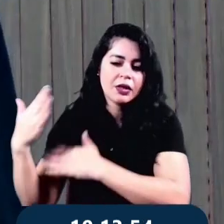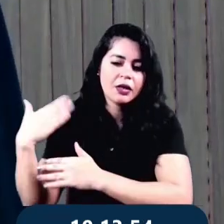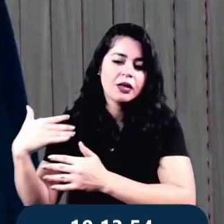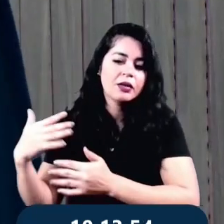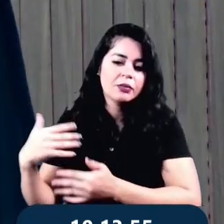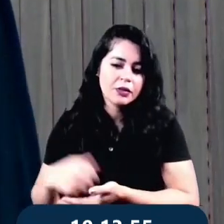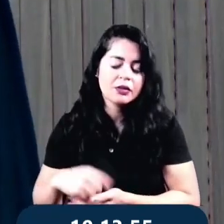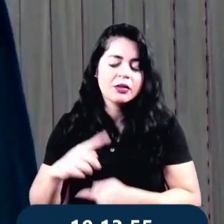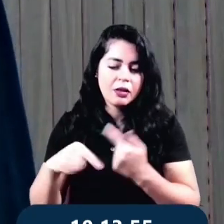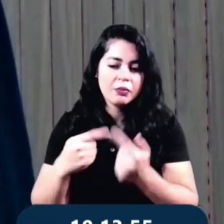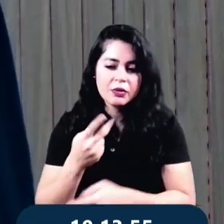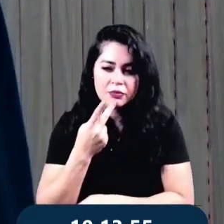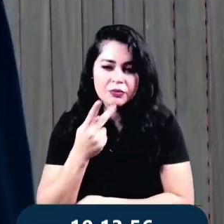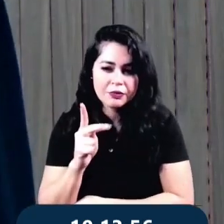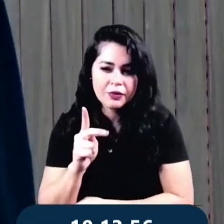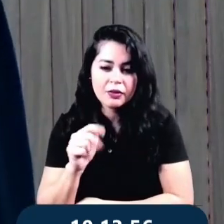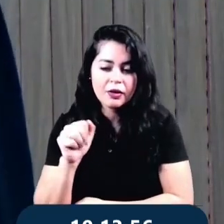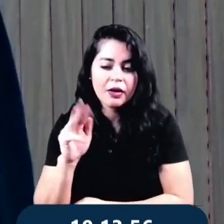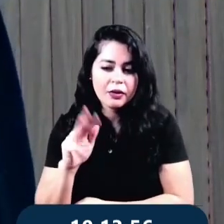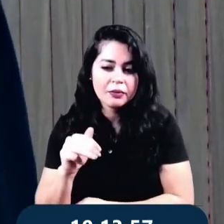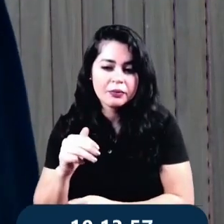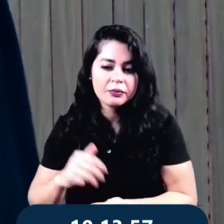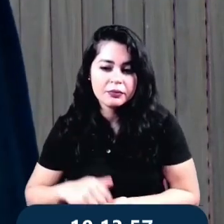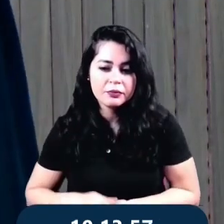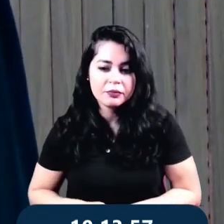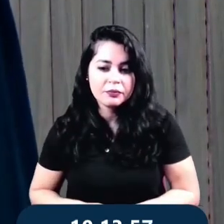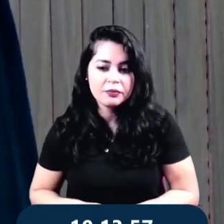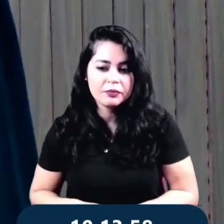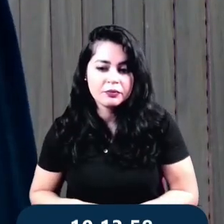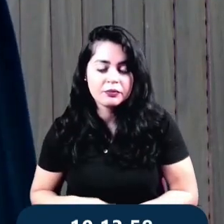Então, eu quero dizer o seguinte,